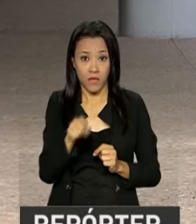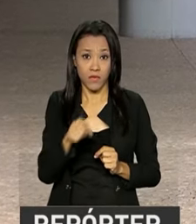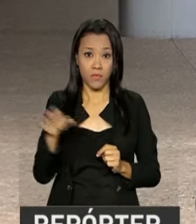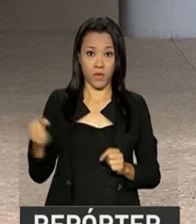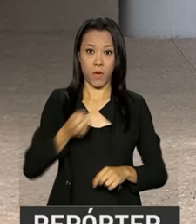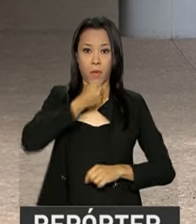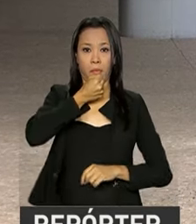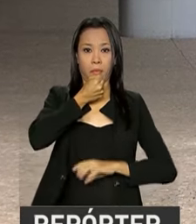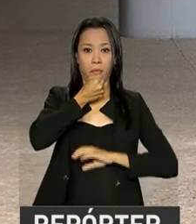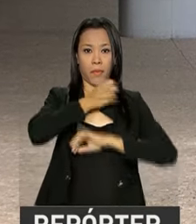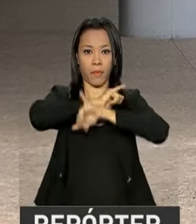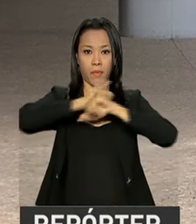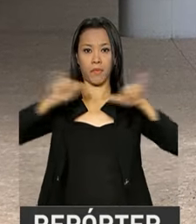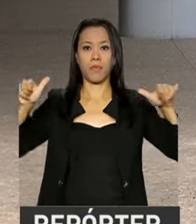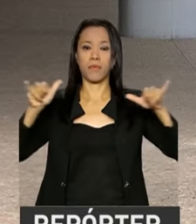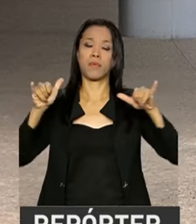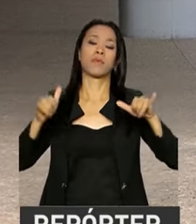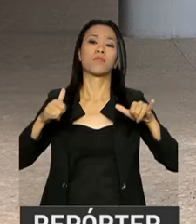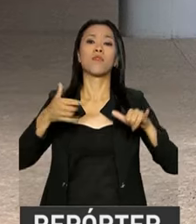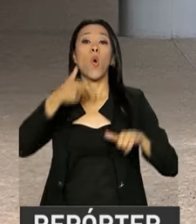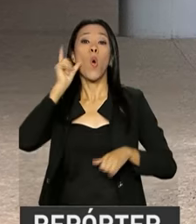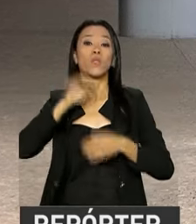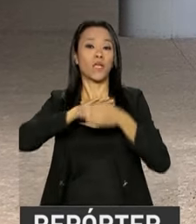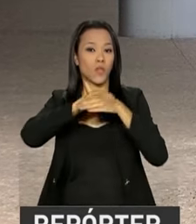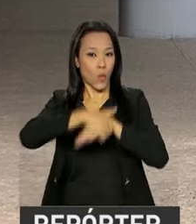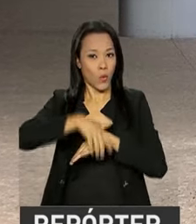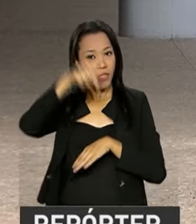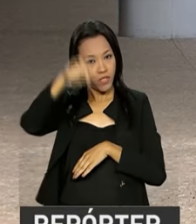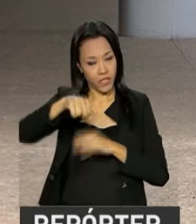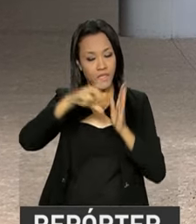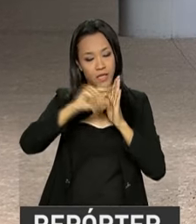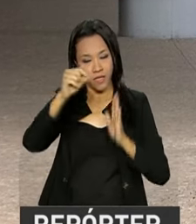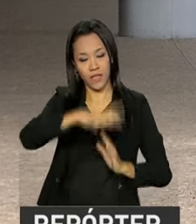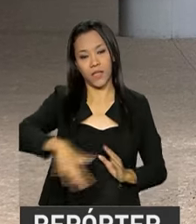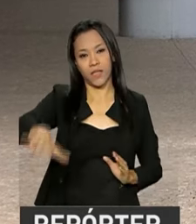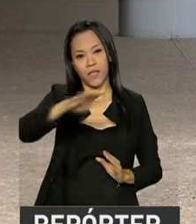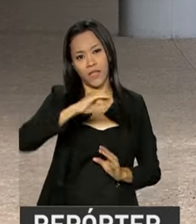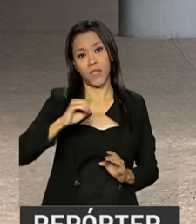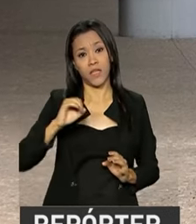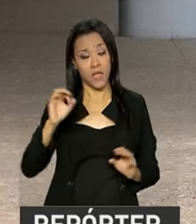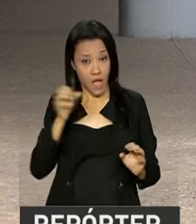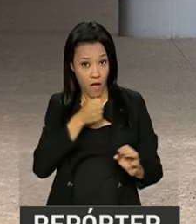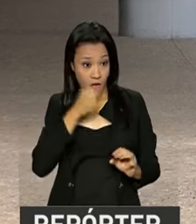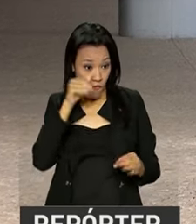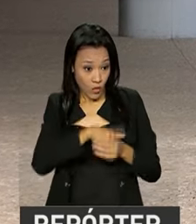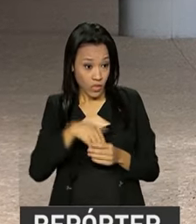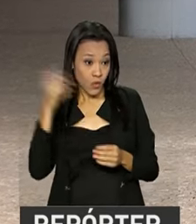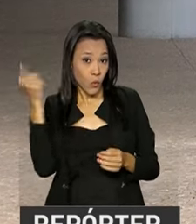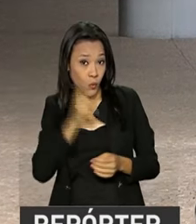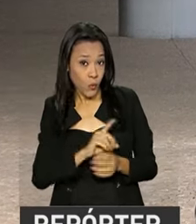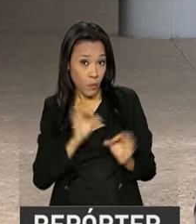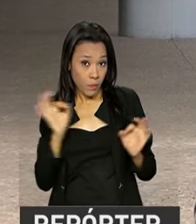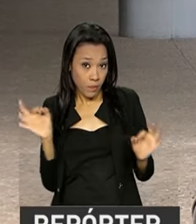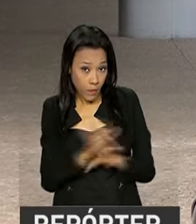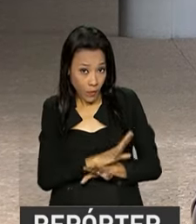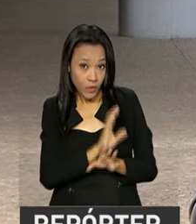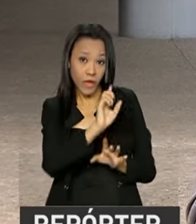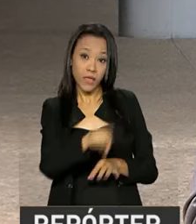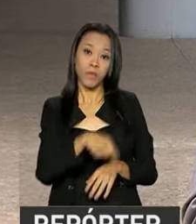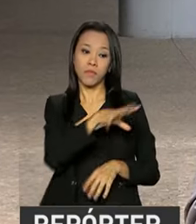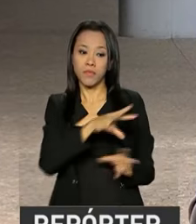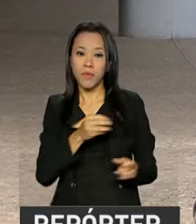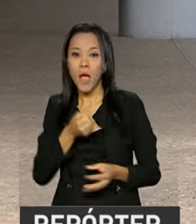da república o Alexandre parola que foi feita na noite de ontem aqui no Palácio do Planalto logo depois dessa a votação lá na Câmara doss